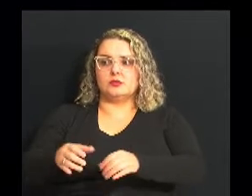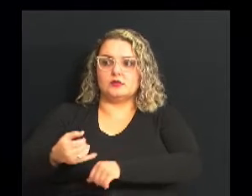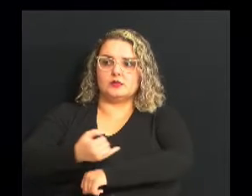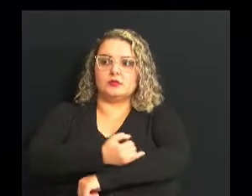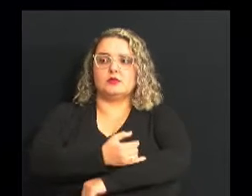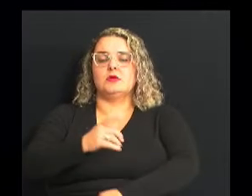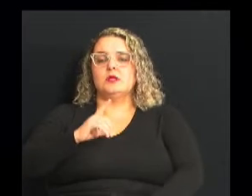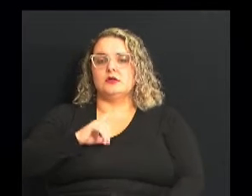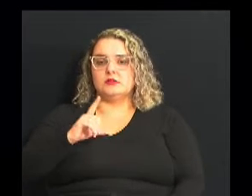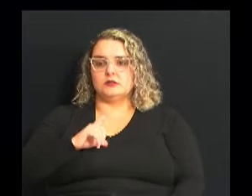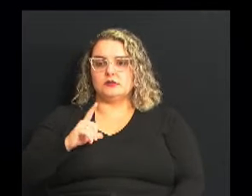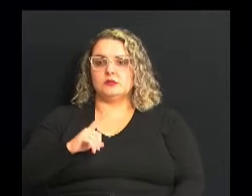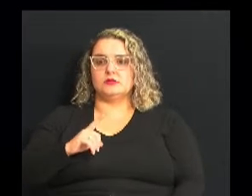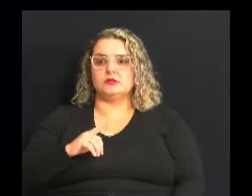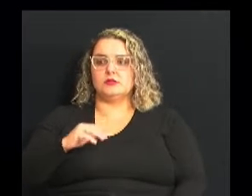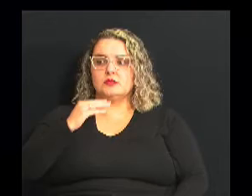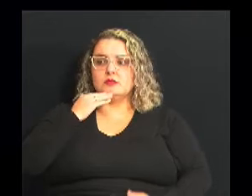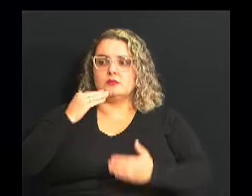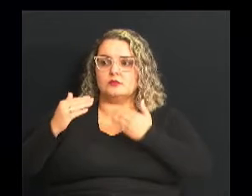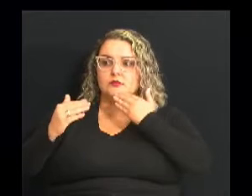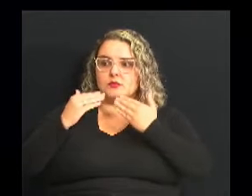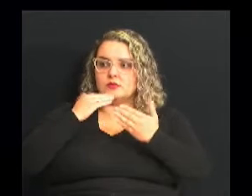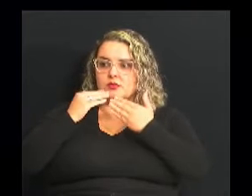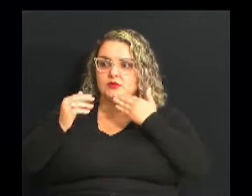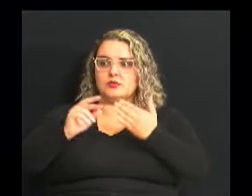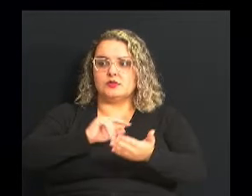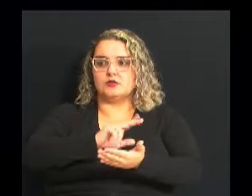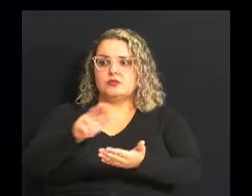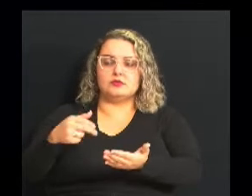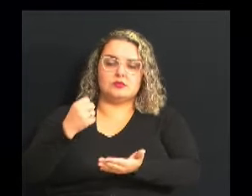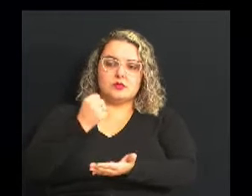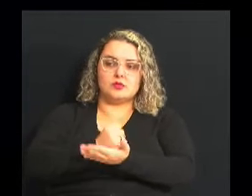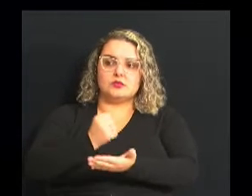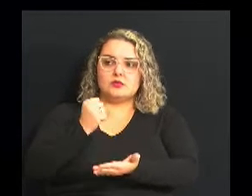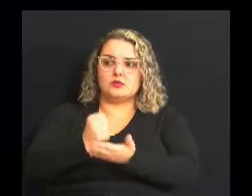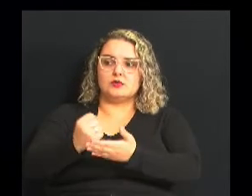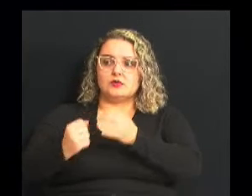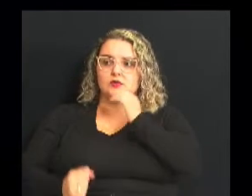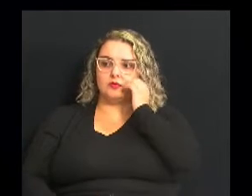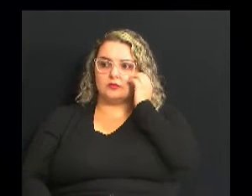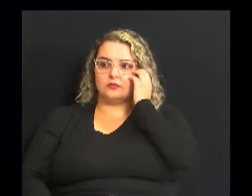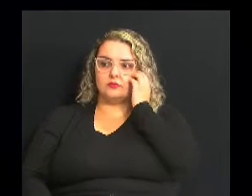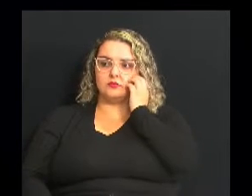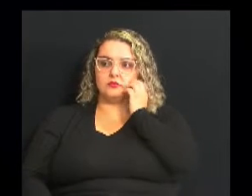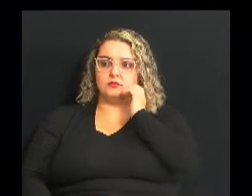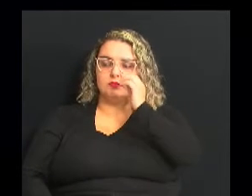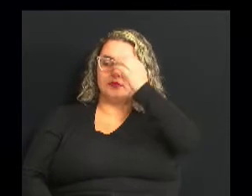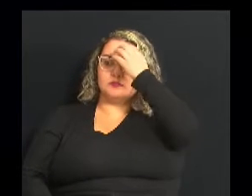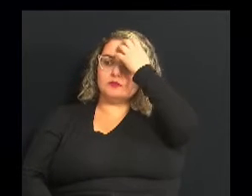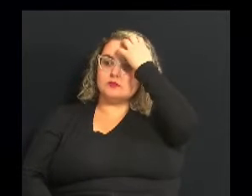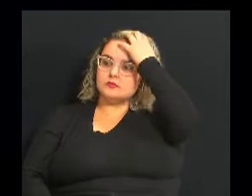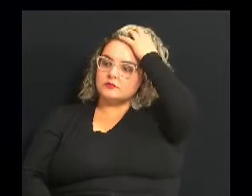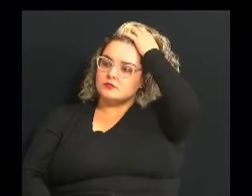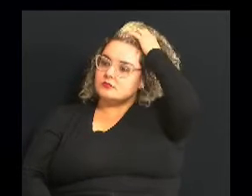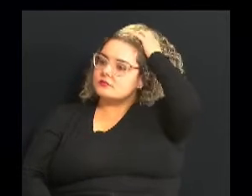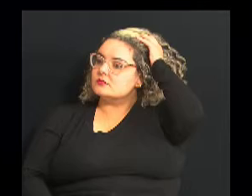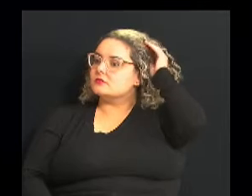tem uma demanda muito grande de contratação. Ela é praticamente